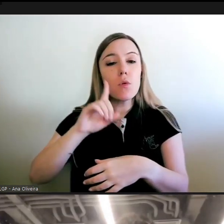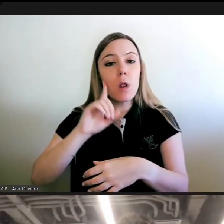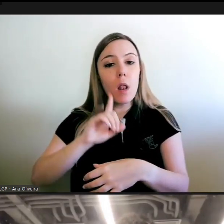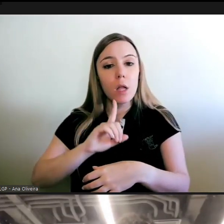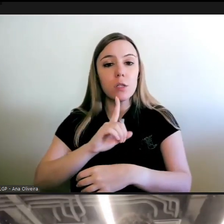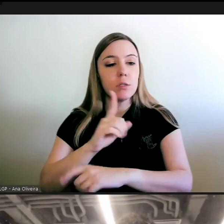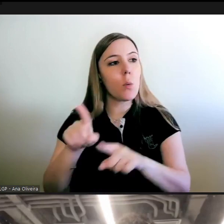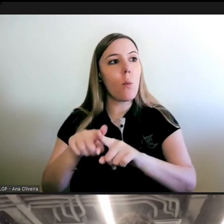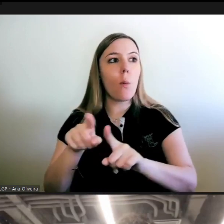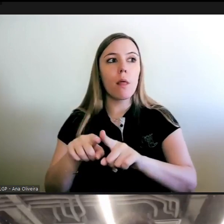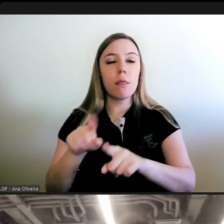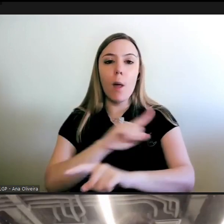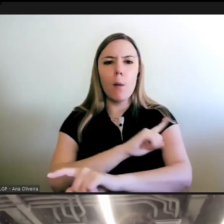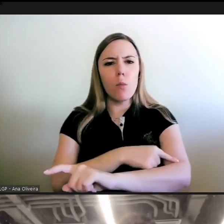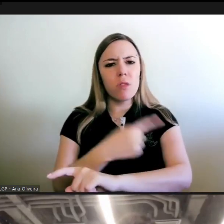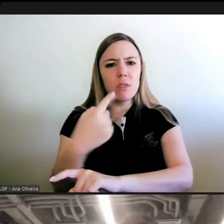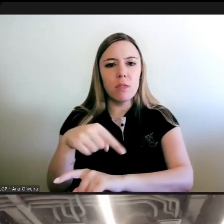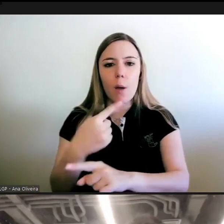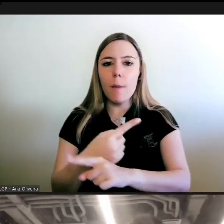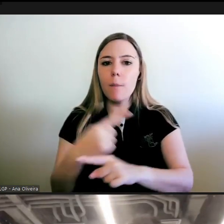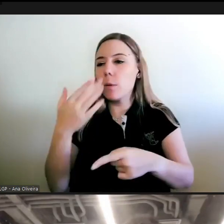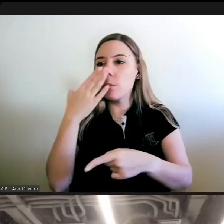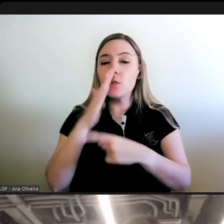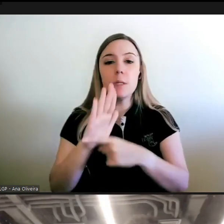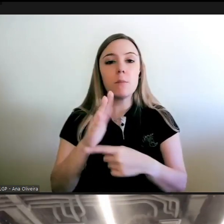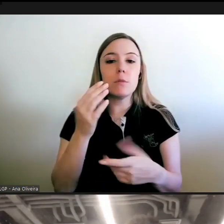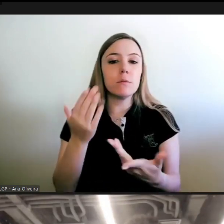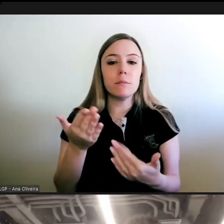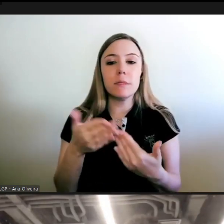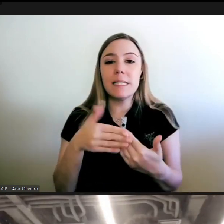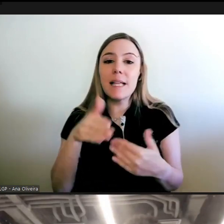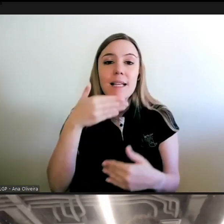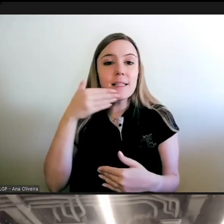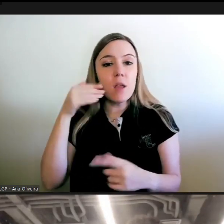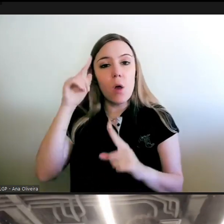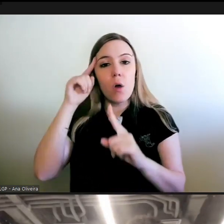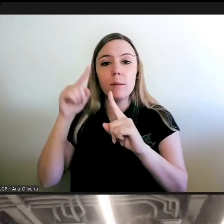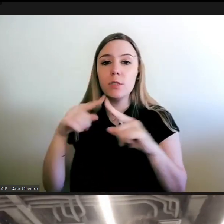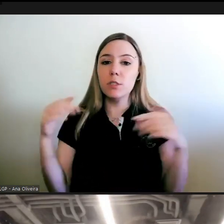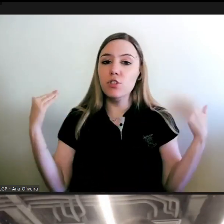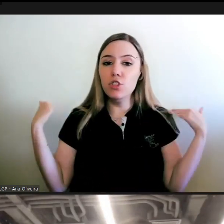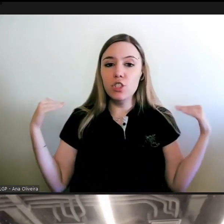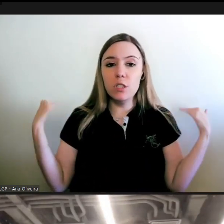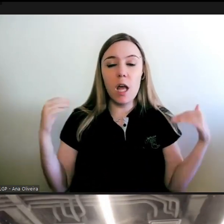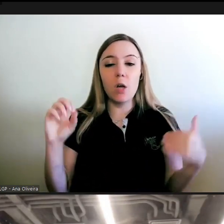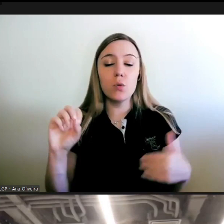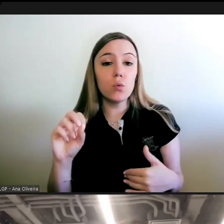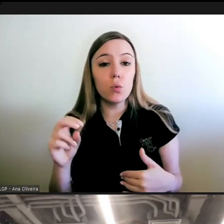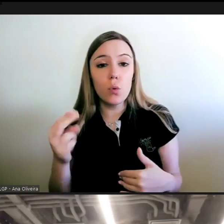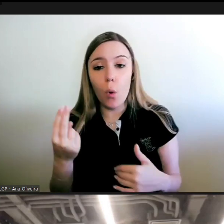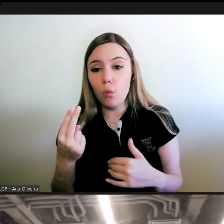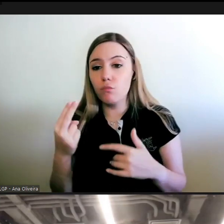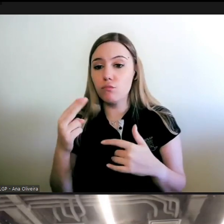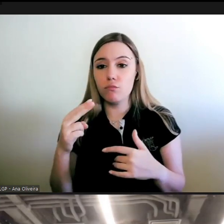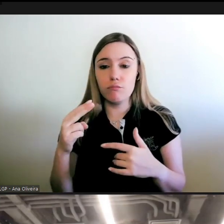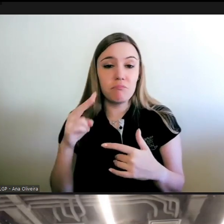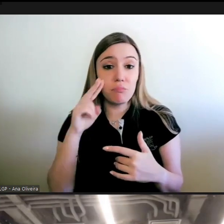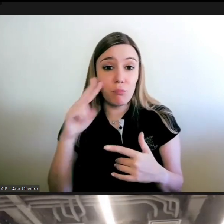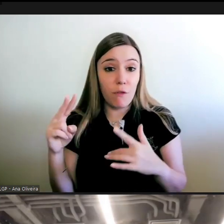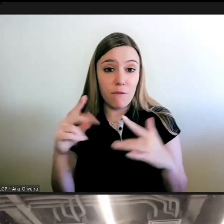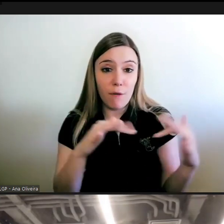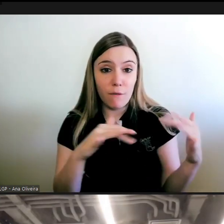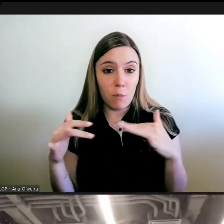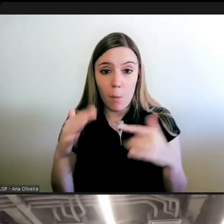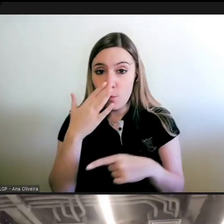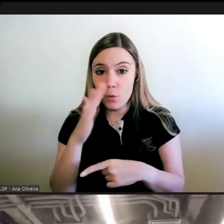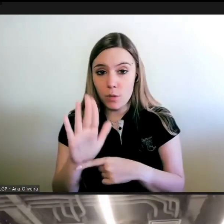que saem mais cedo, por exemplo, para ir ao ginásio ou para ir ver futebol, por exemplo,